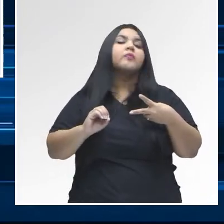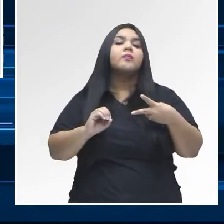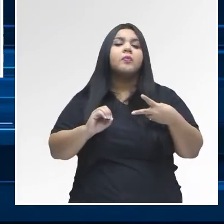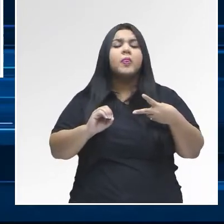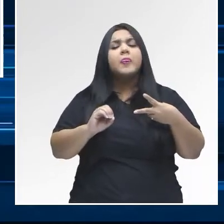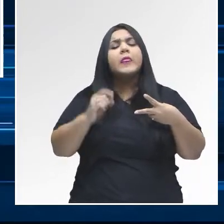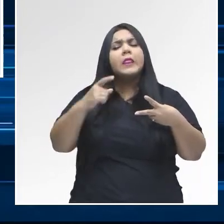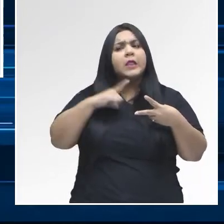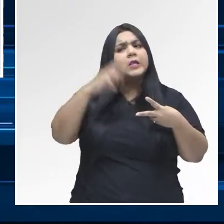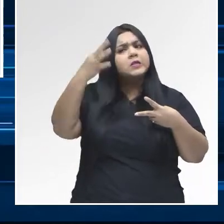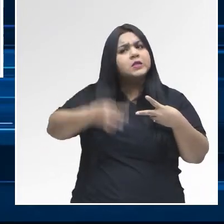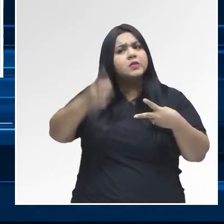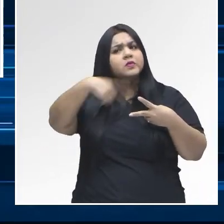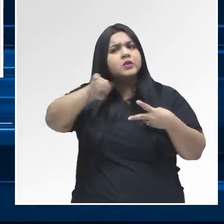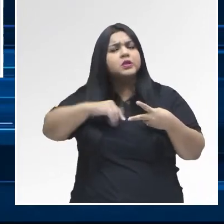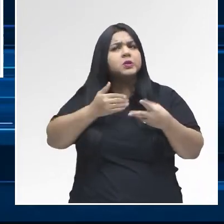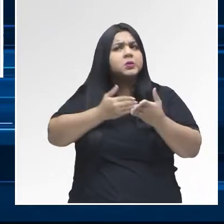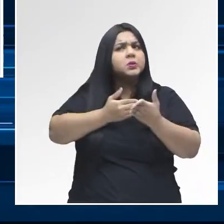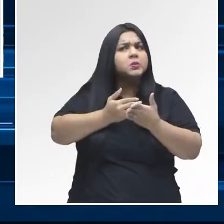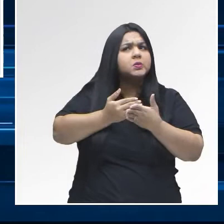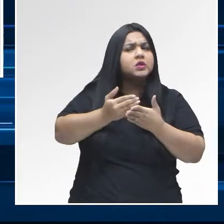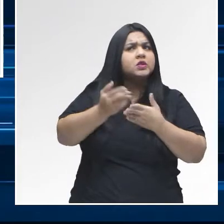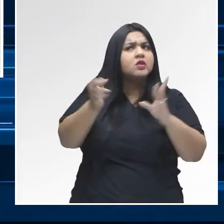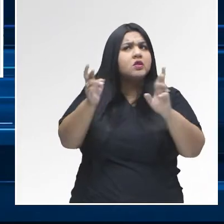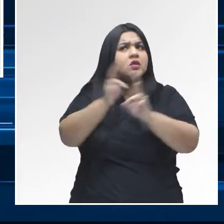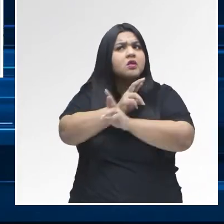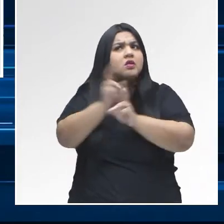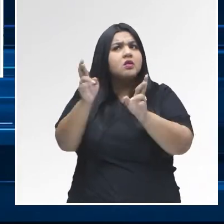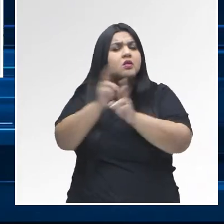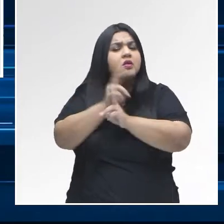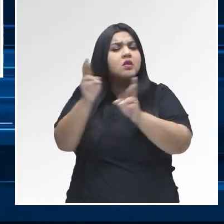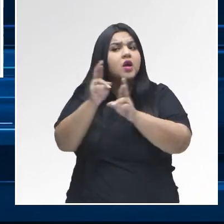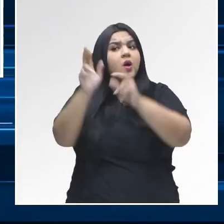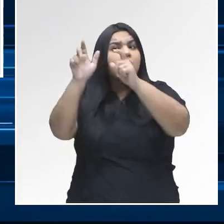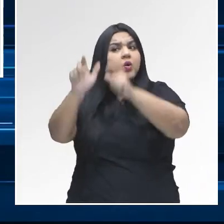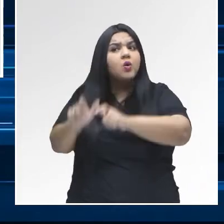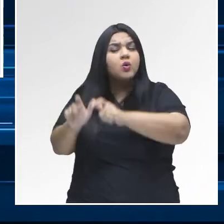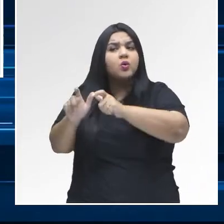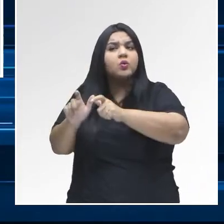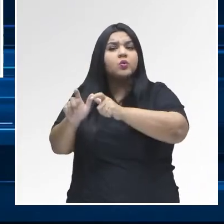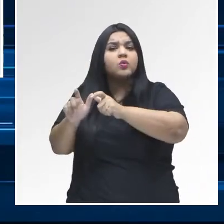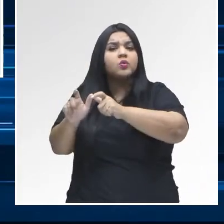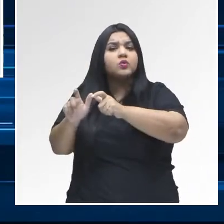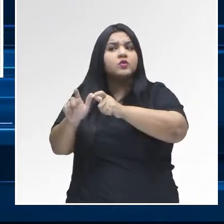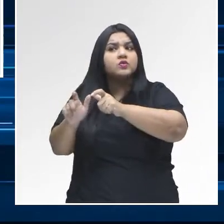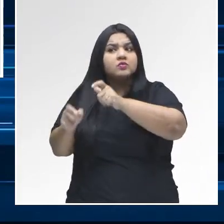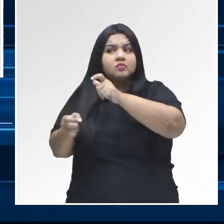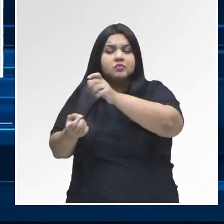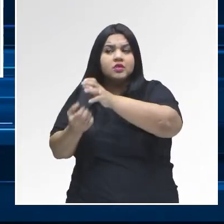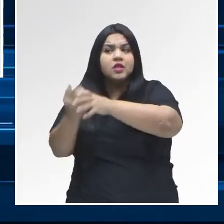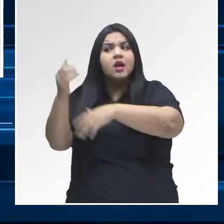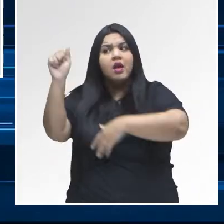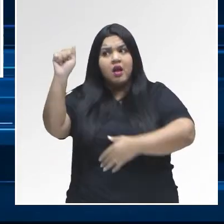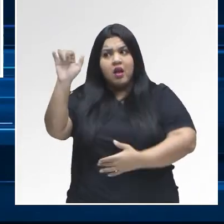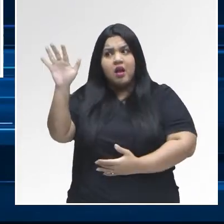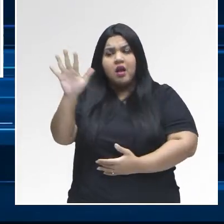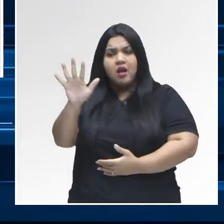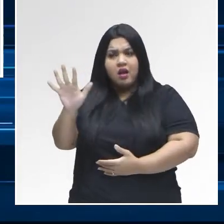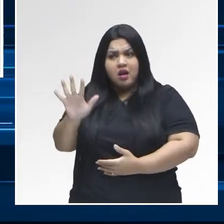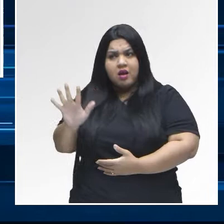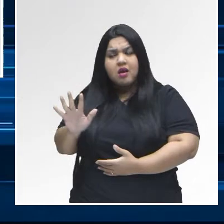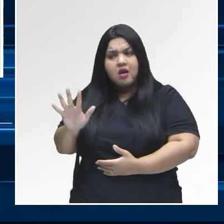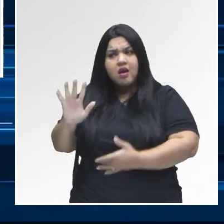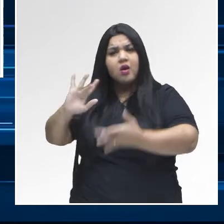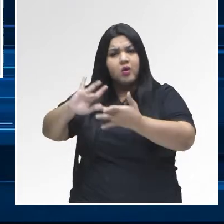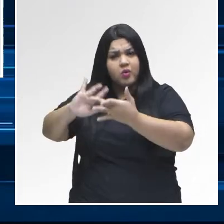tenho certeza que vocês já começaram a relacionar ao lugar de onde esses africanos vieram. Sim, do